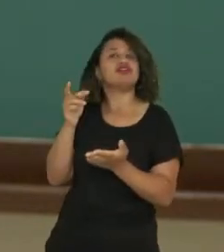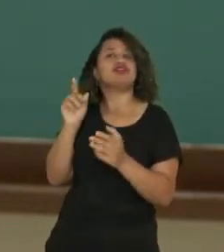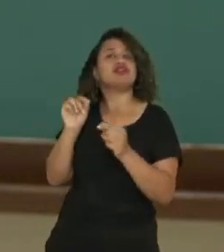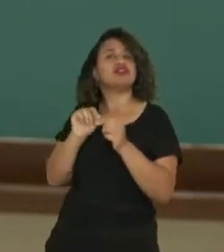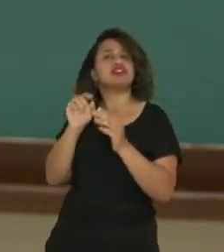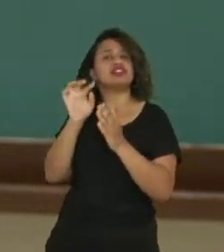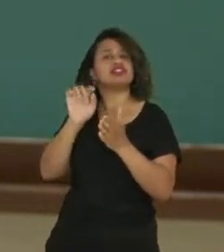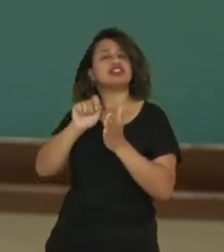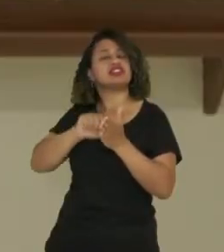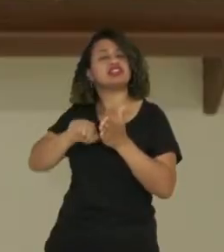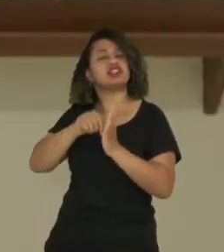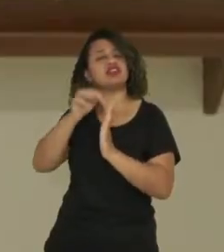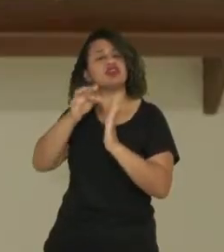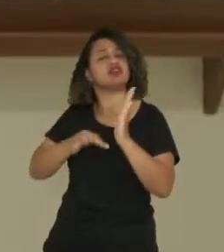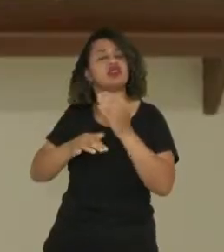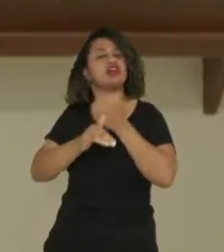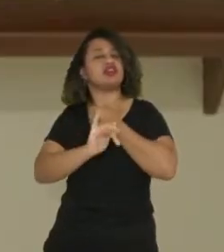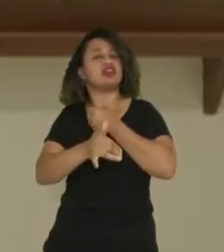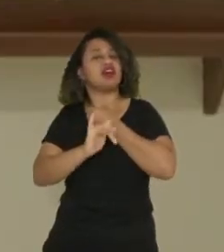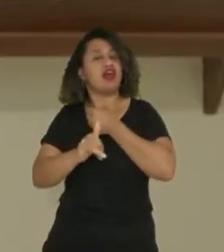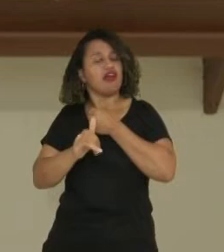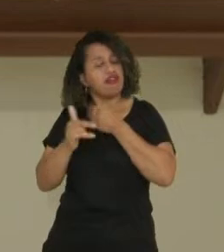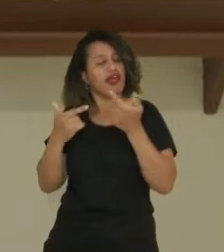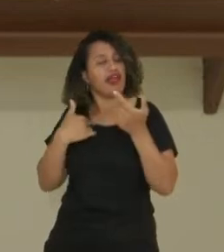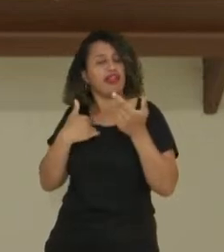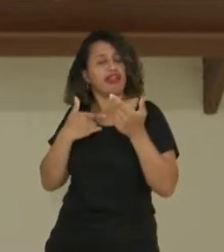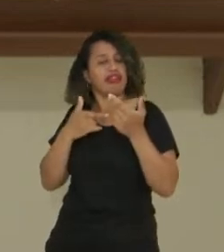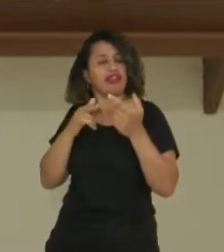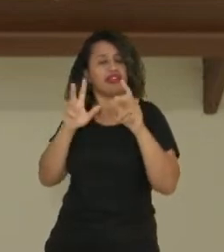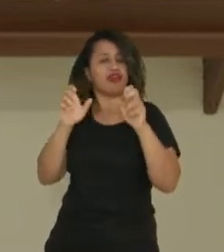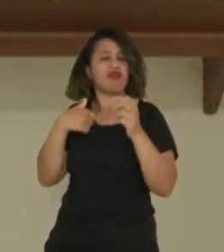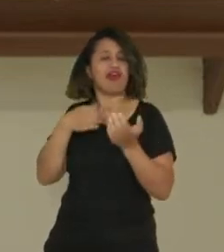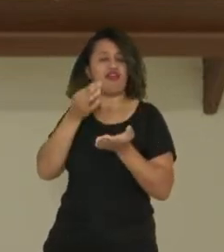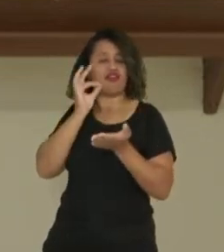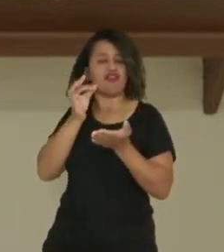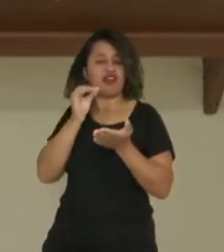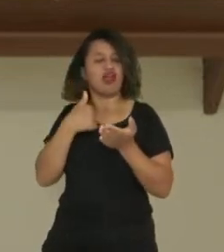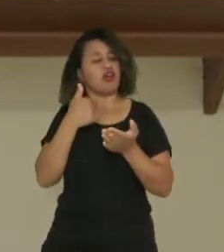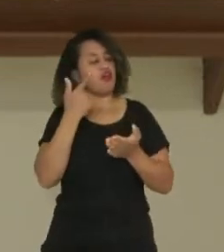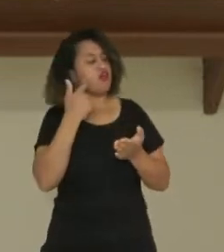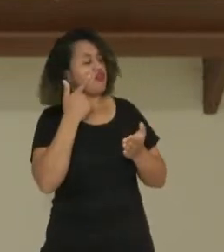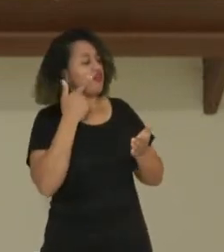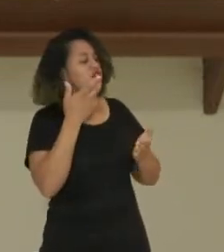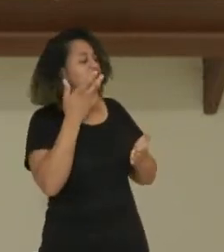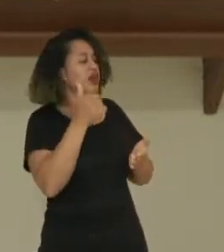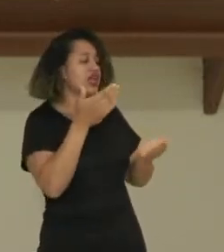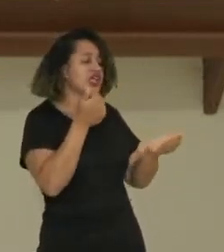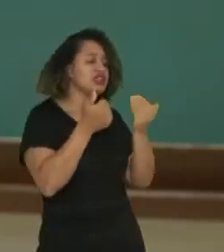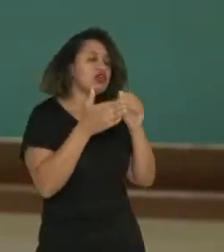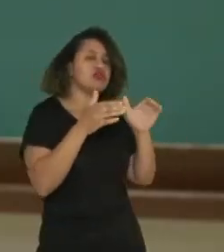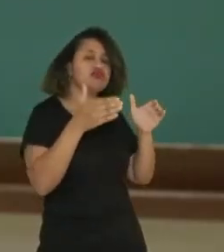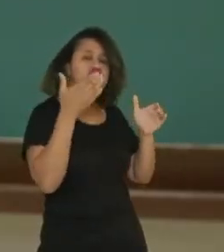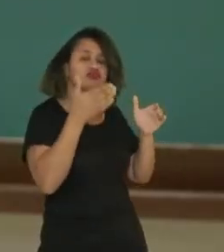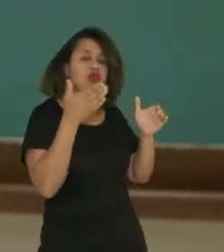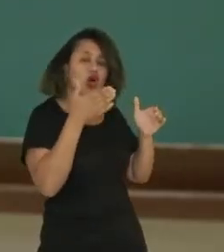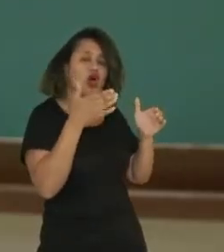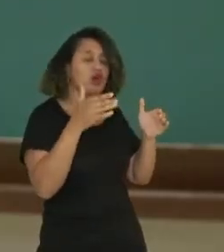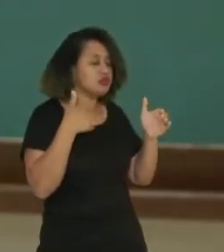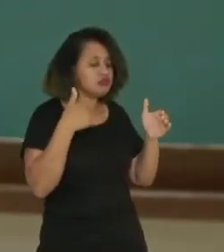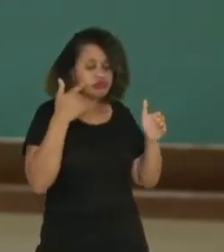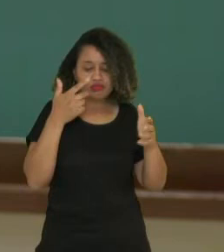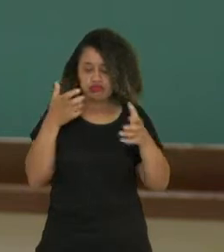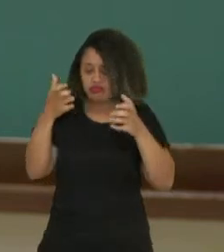café. Olhou uma criança com um bolo de aniversário numa mesinha de bar, vou fazer uma crônica sobre isso. Olhou uma carteira no